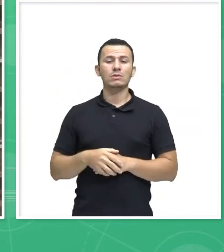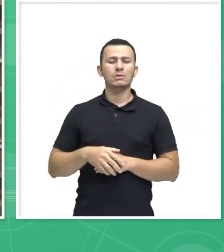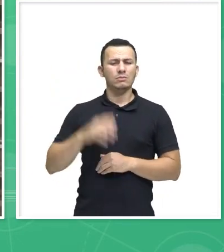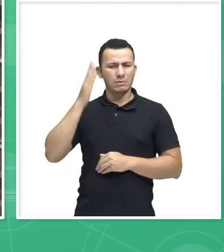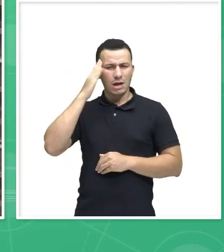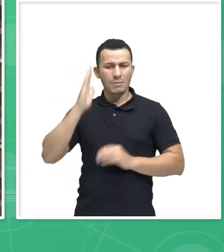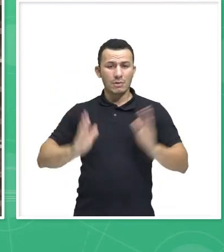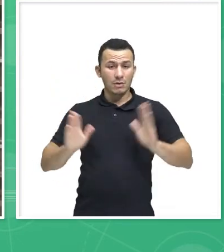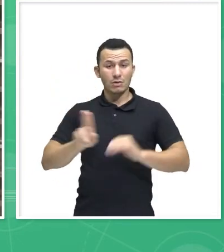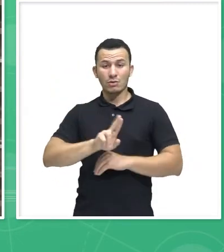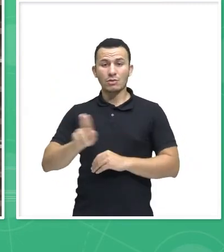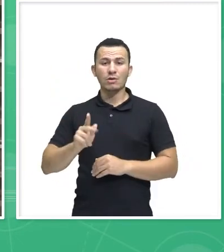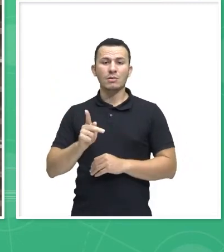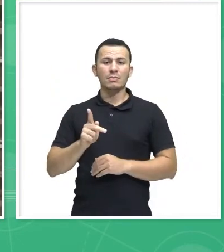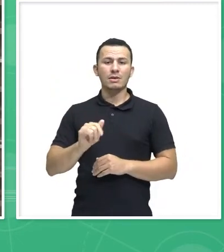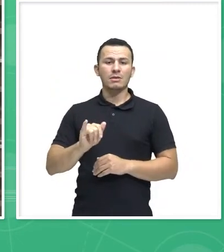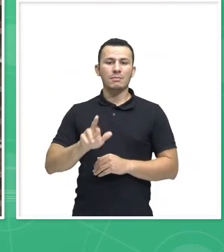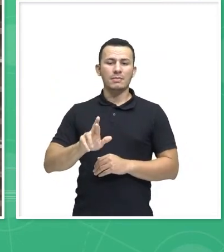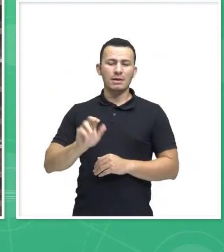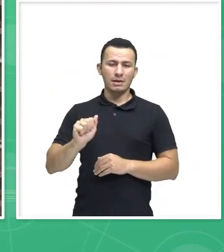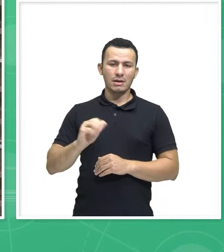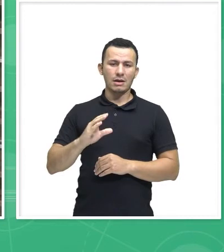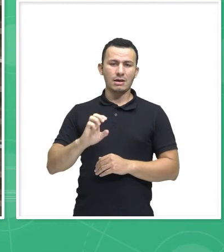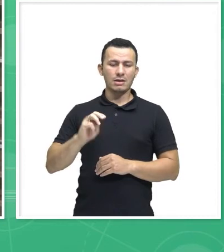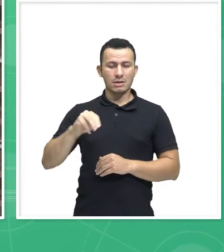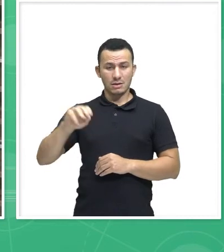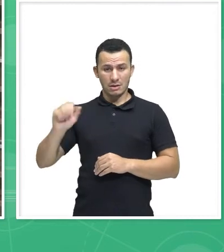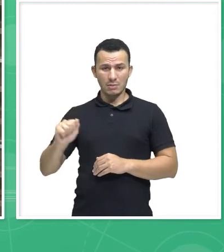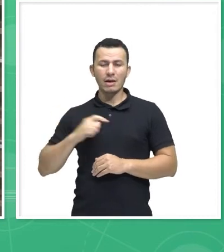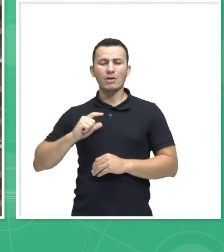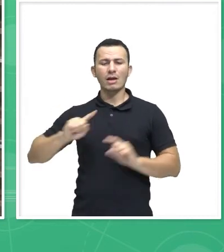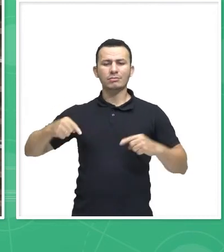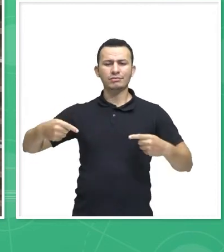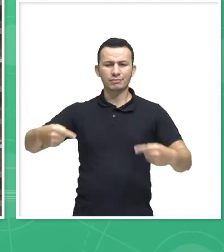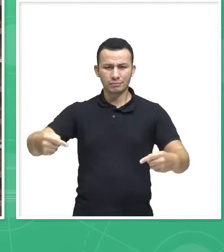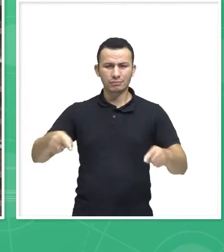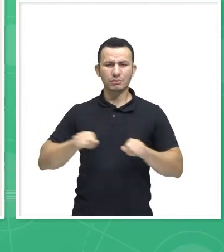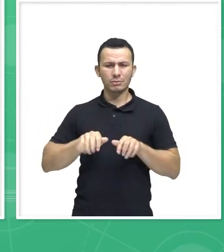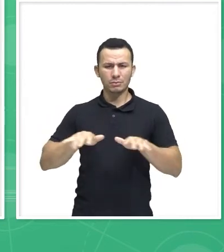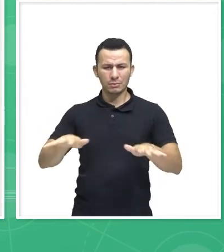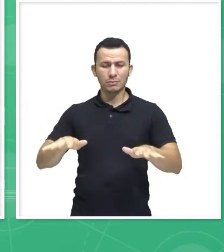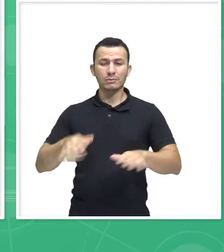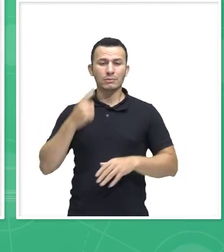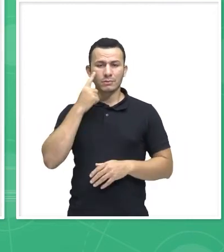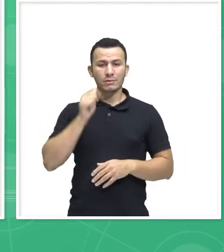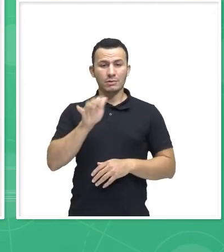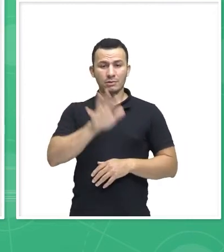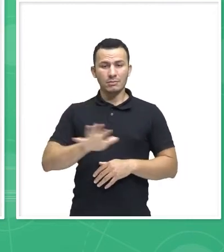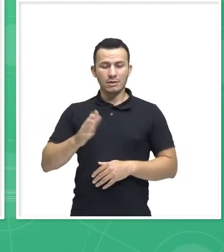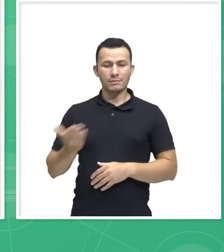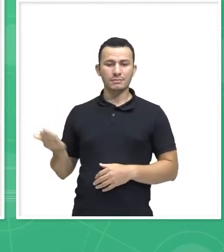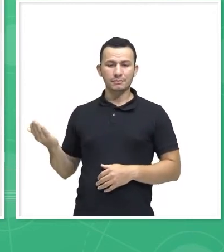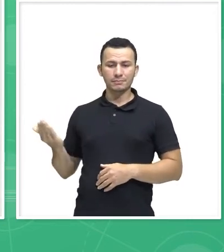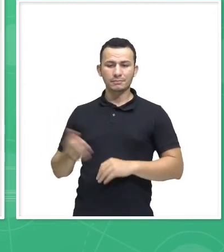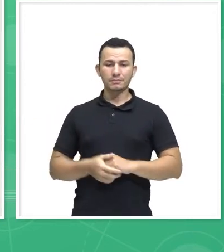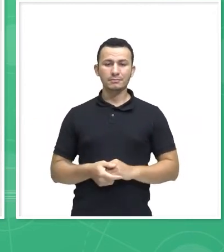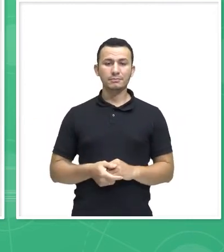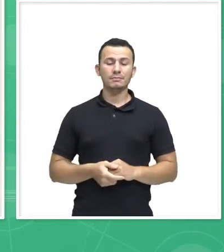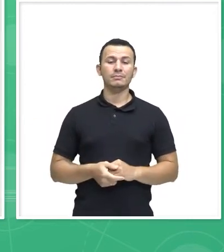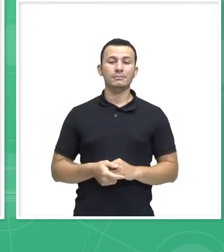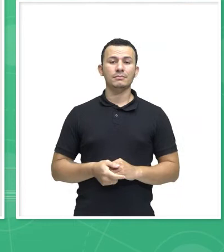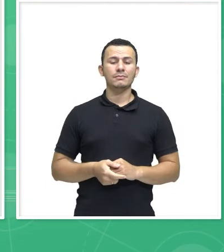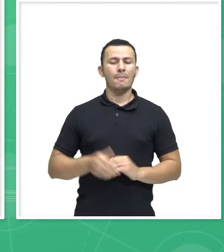aquele período da piracema é que está relacionado com a reprodução deles observa aí a nossa próxima imagem a Piracema então